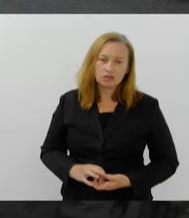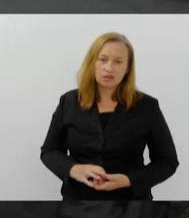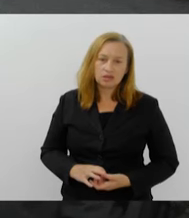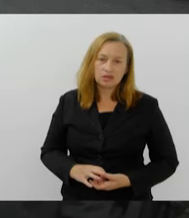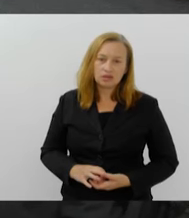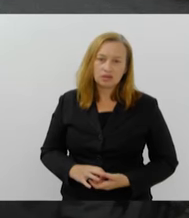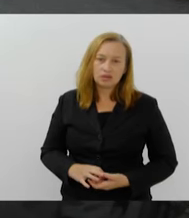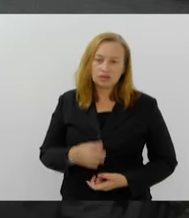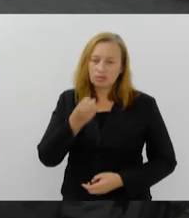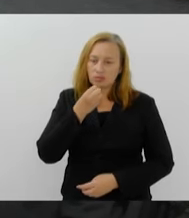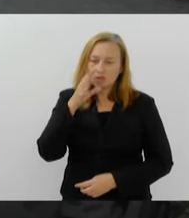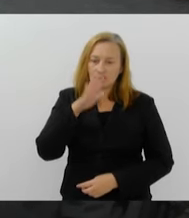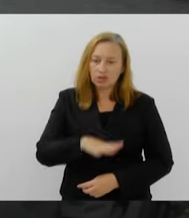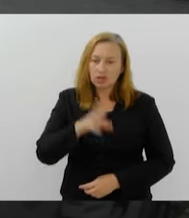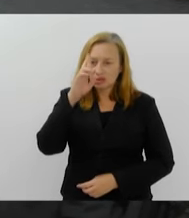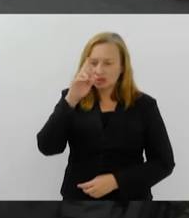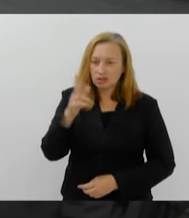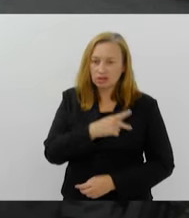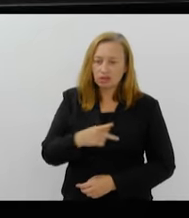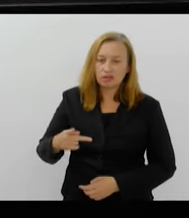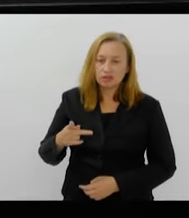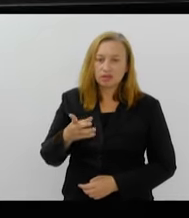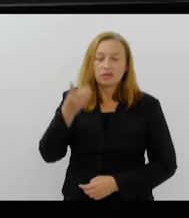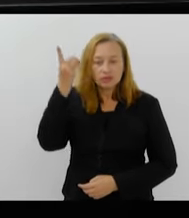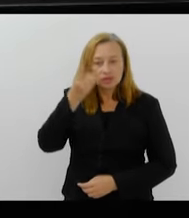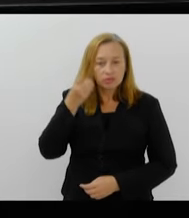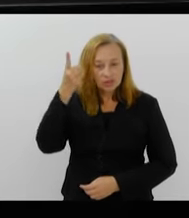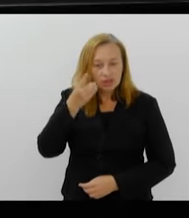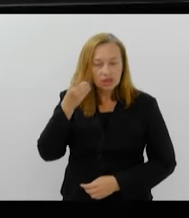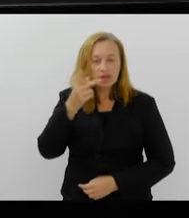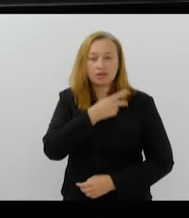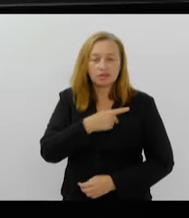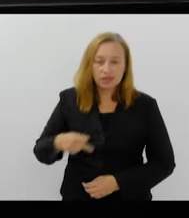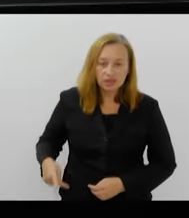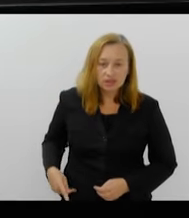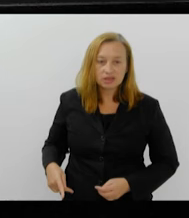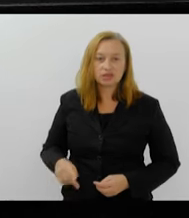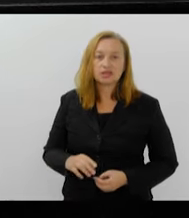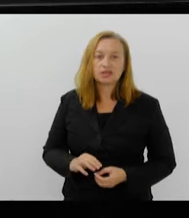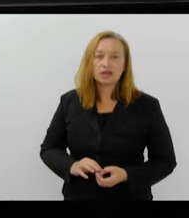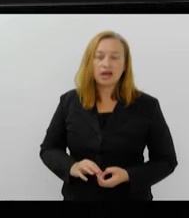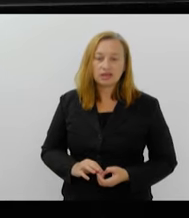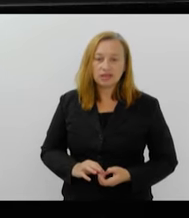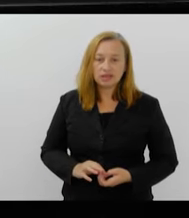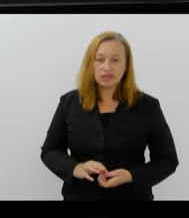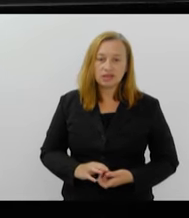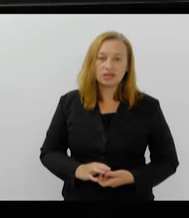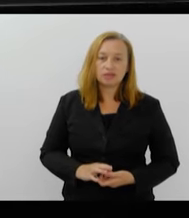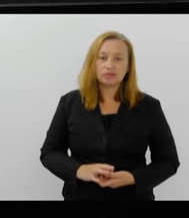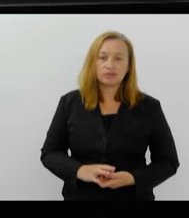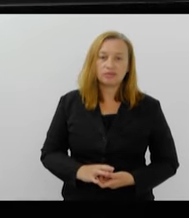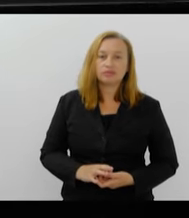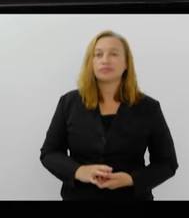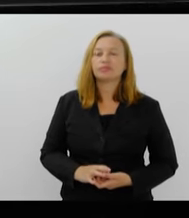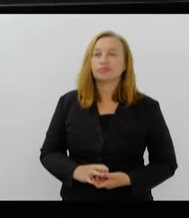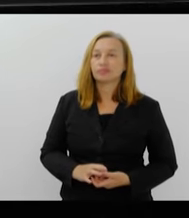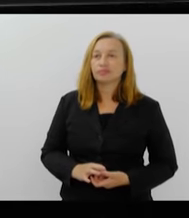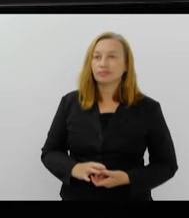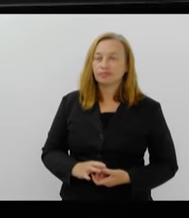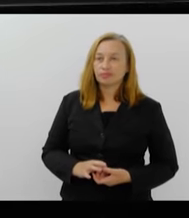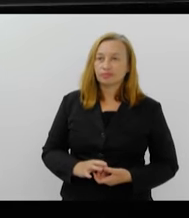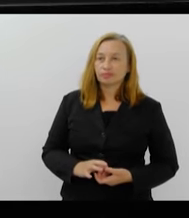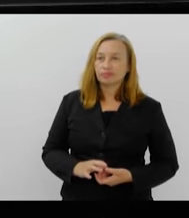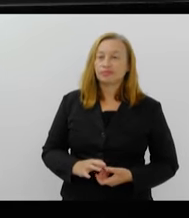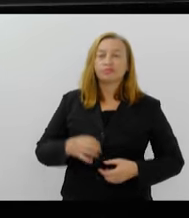Boa tarde, senhores deputados, senhoras deputadas, presidenta, pessoas da LERJ que nos assistem.